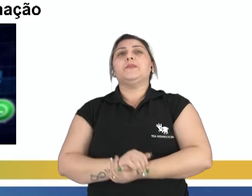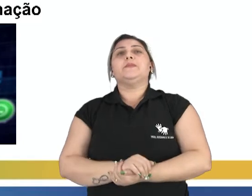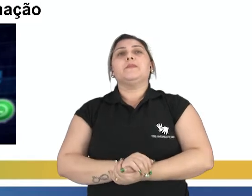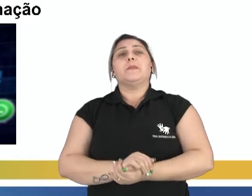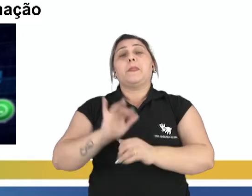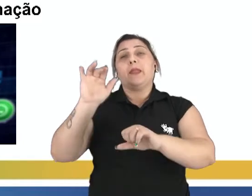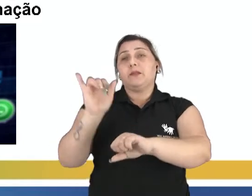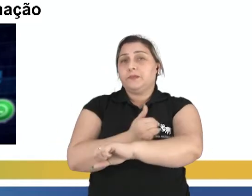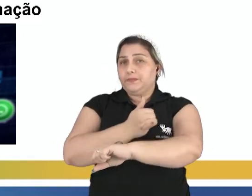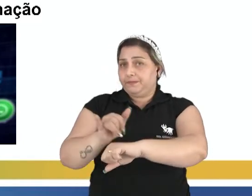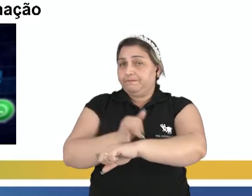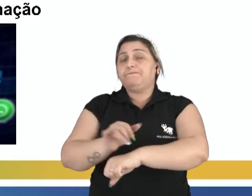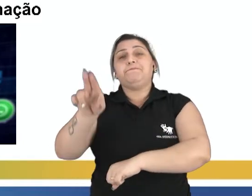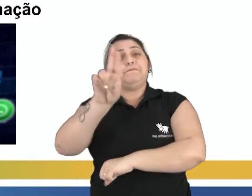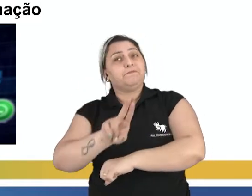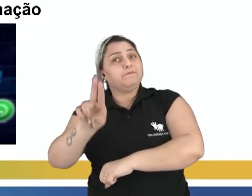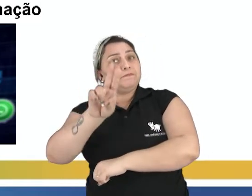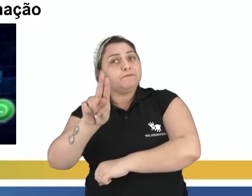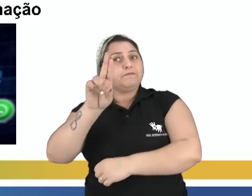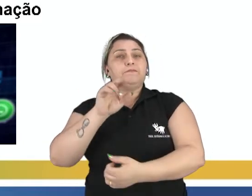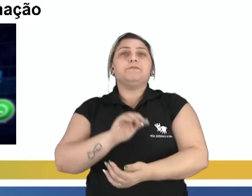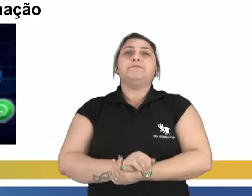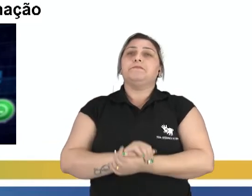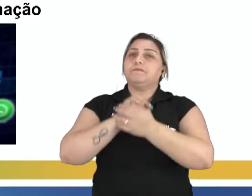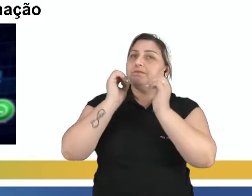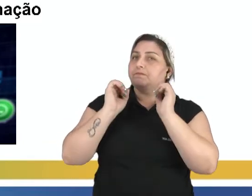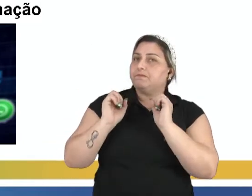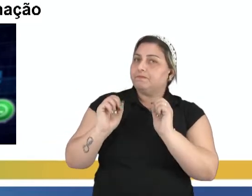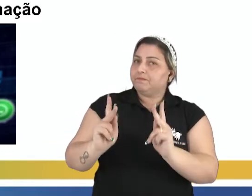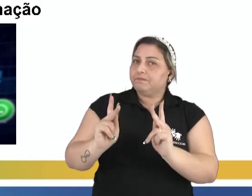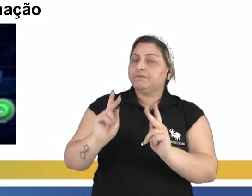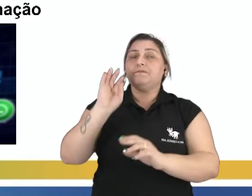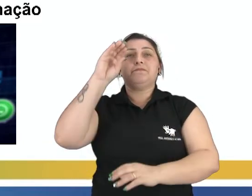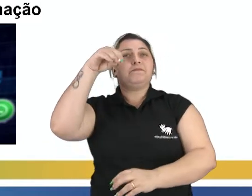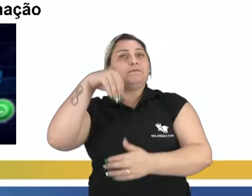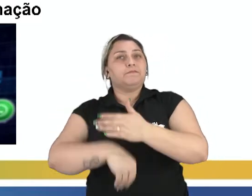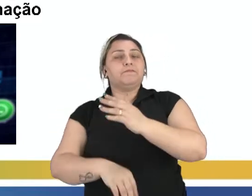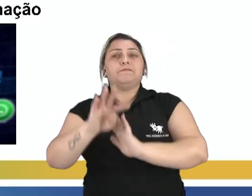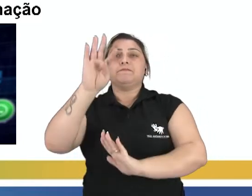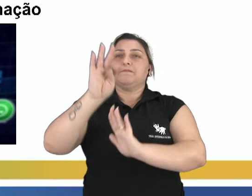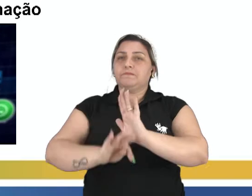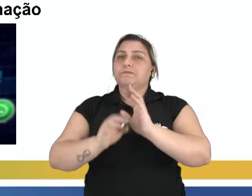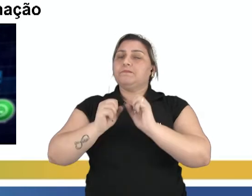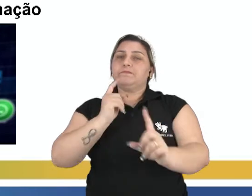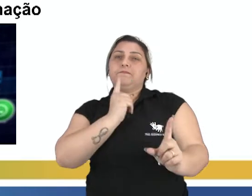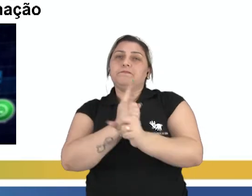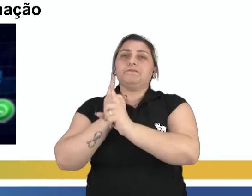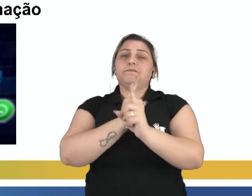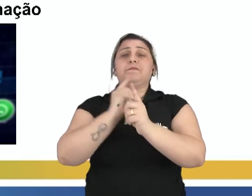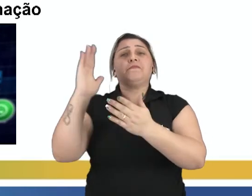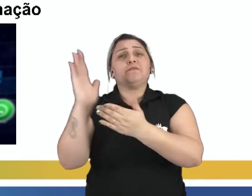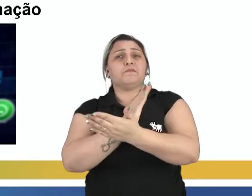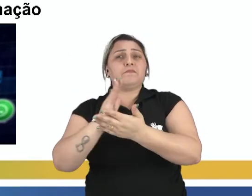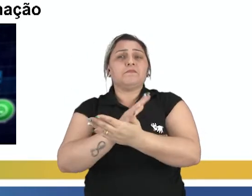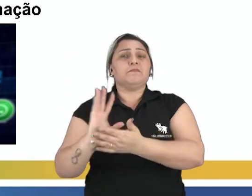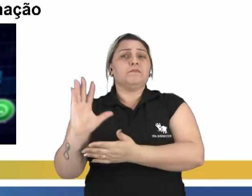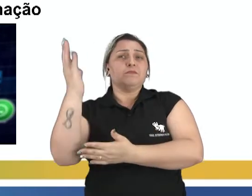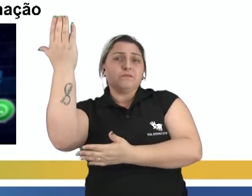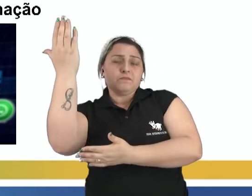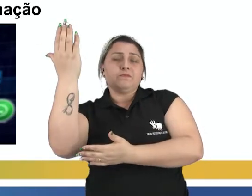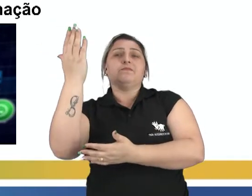certo? É a estratégia que eles estão utilizando aí, tá certo? Então, dentro desse texto, nós podemos encontrar alguns fatos